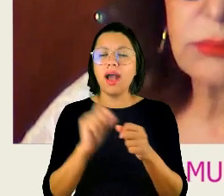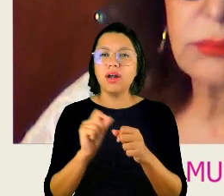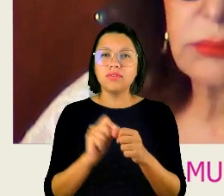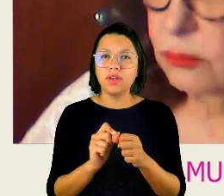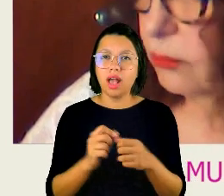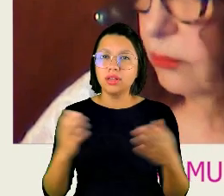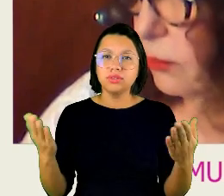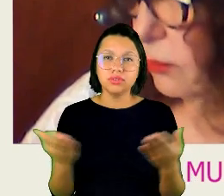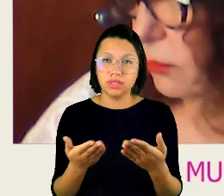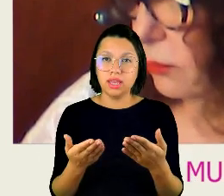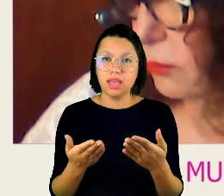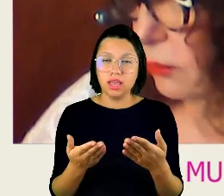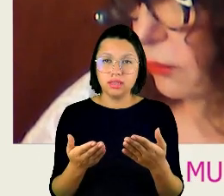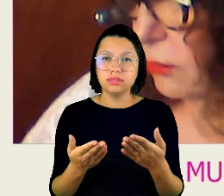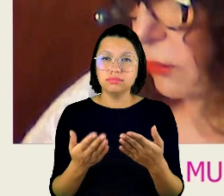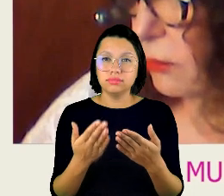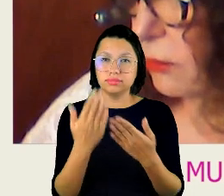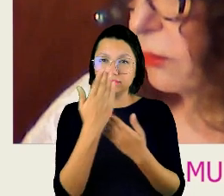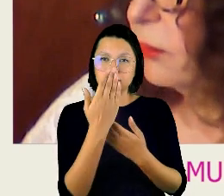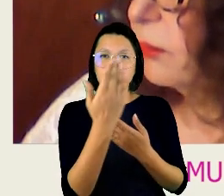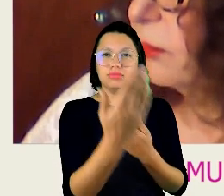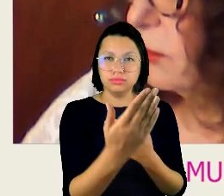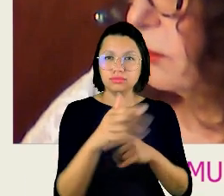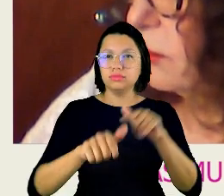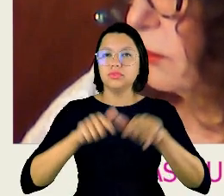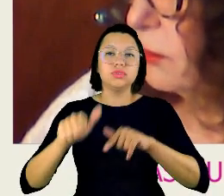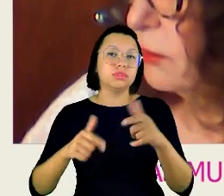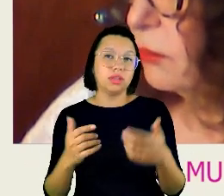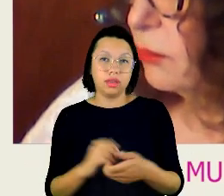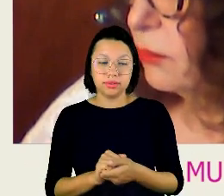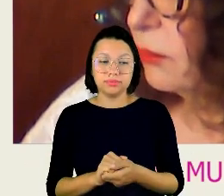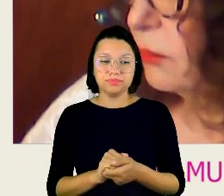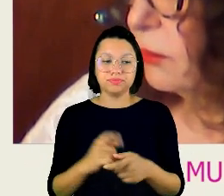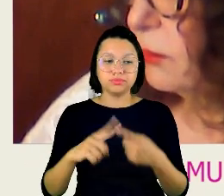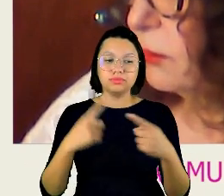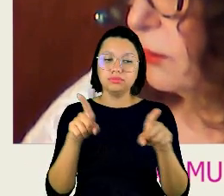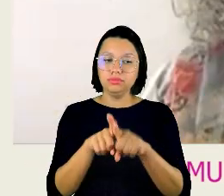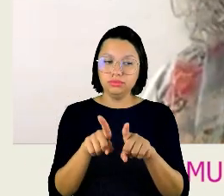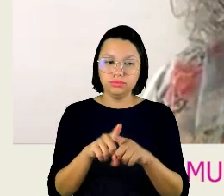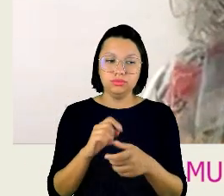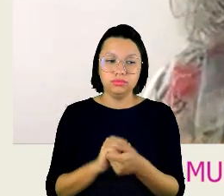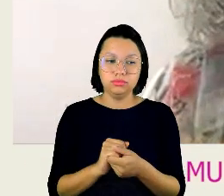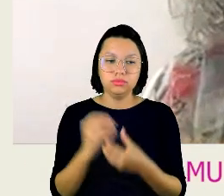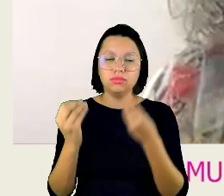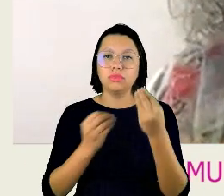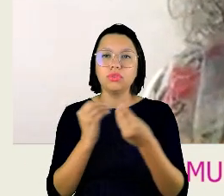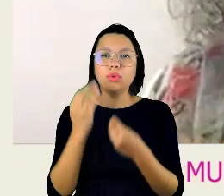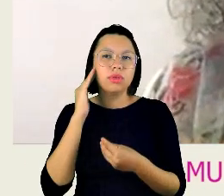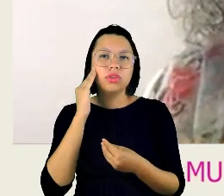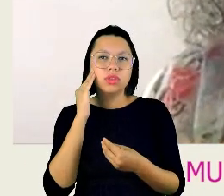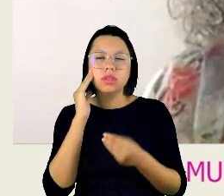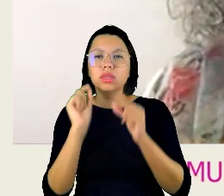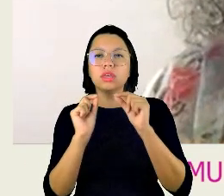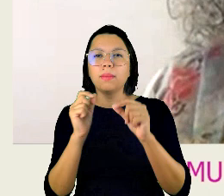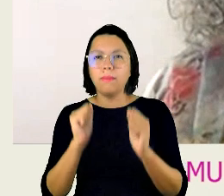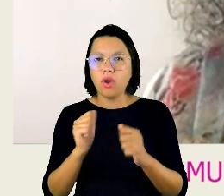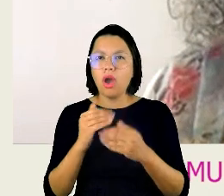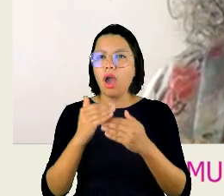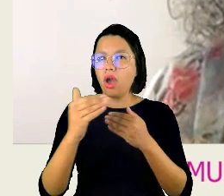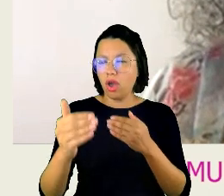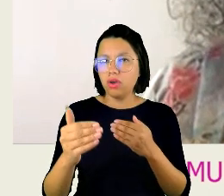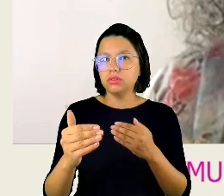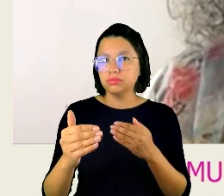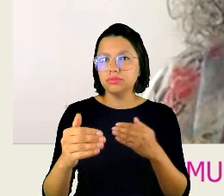feito nessa linha de frente de trabalho, né, mas também como a gente entende que a gente pode